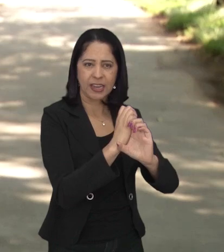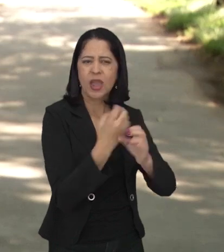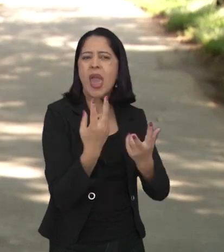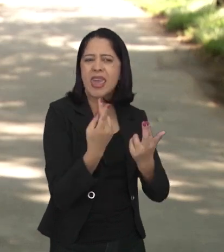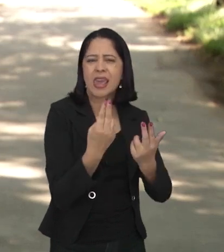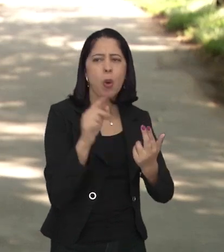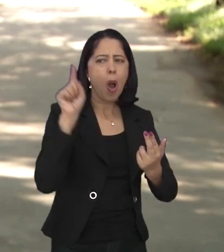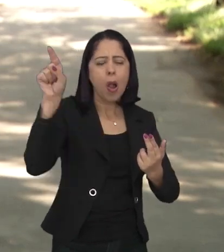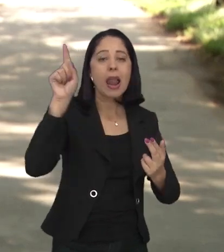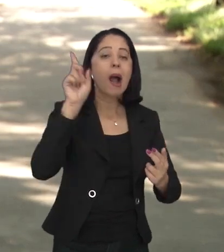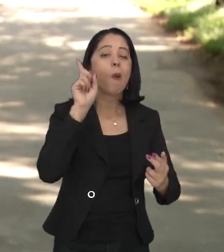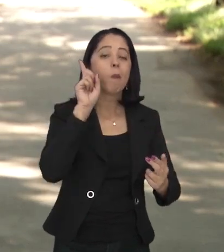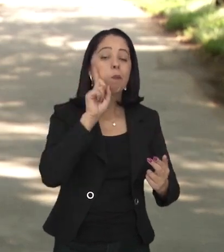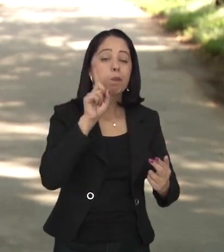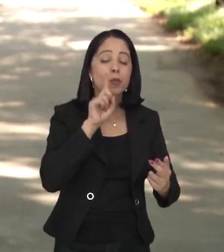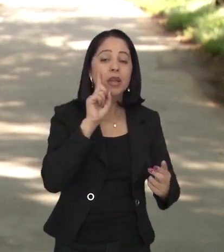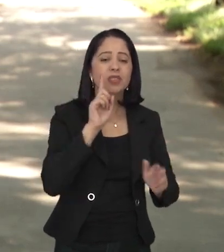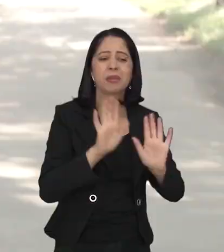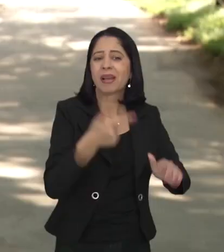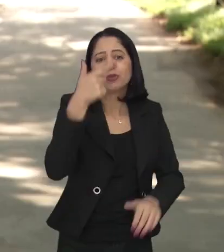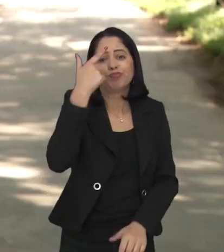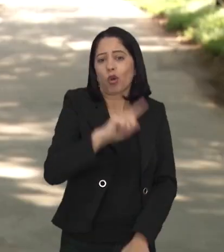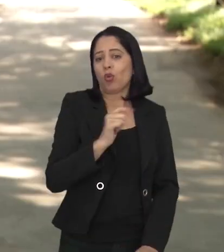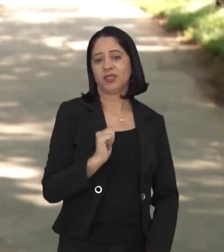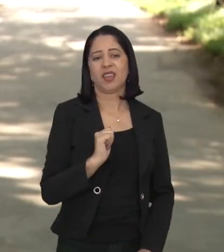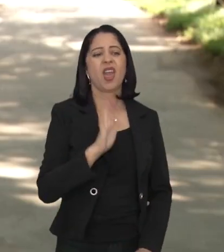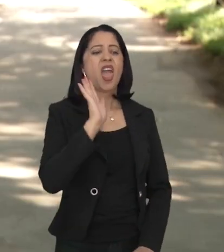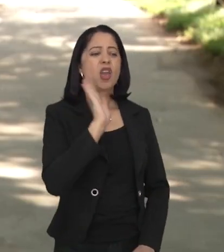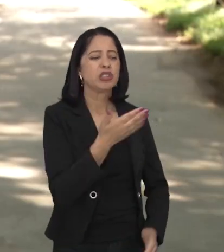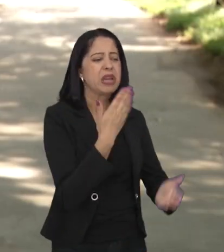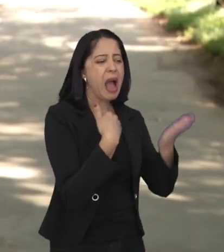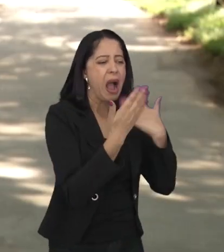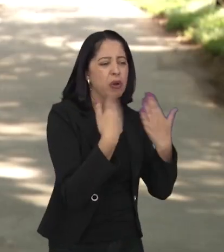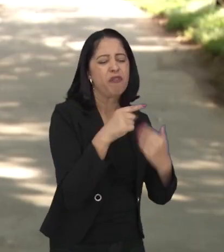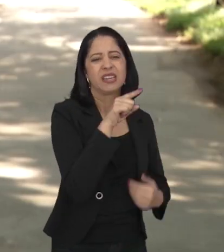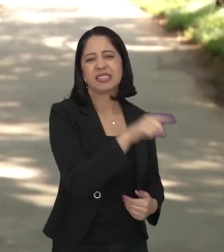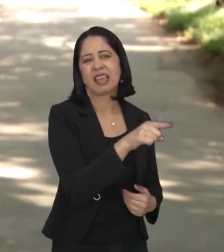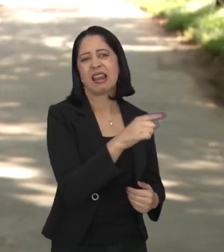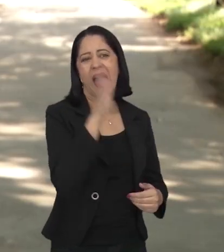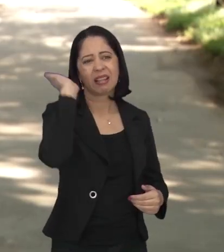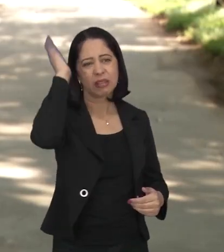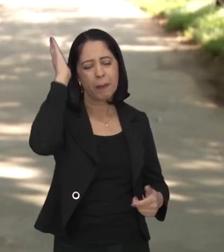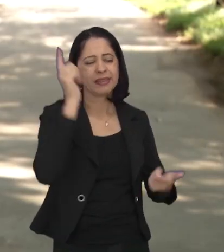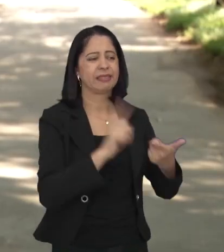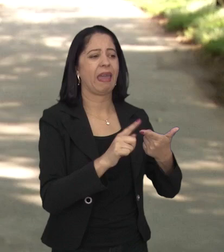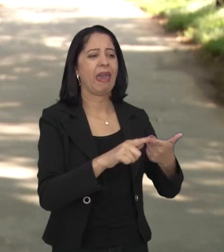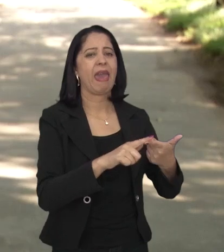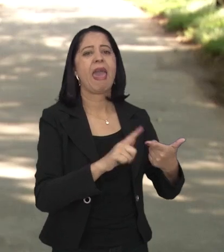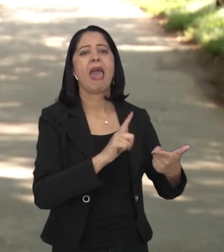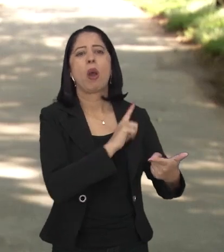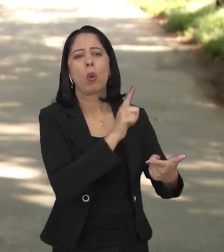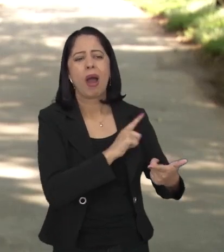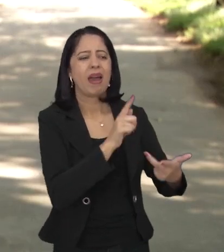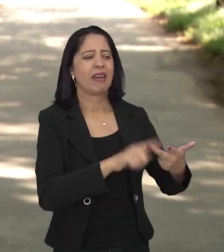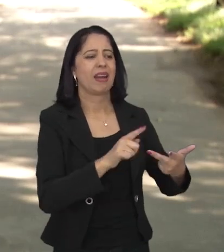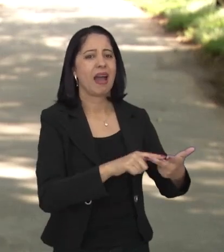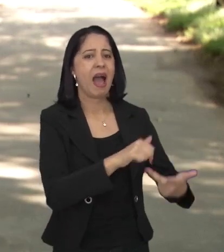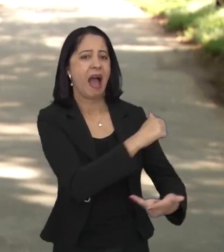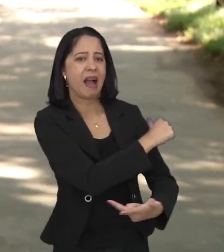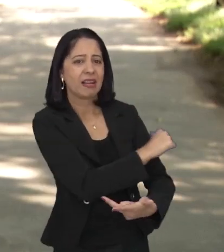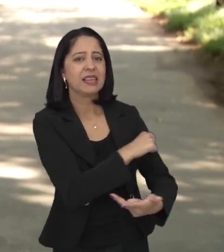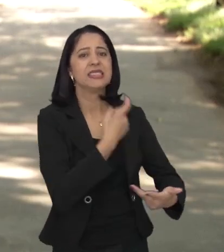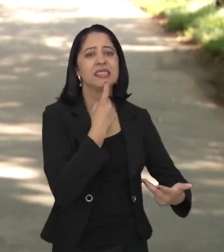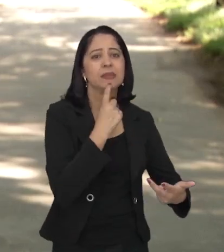americana, só que eu não estou conseguindo. Eu já conversei com a prefeitura de Taubaté, Guará, Campinas, Rio de Janeiro e Belo